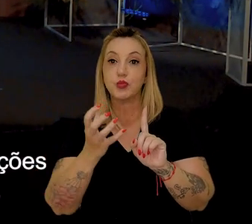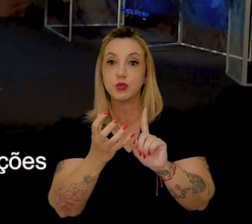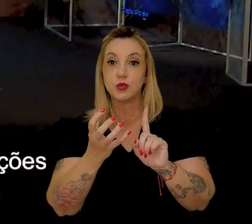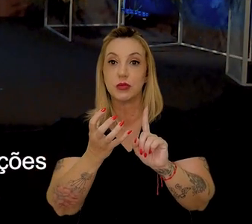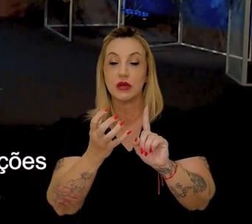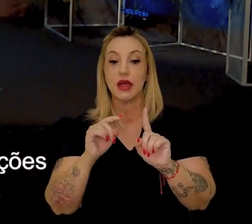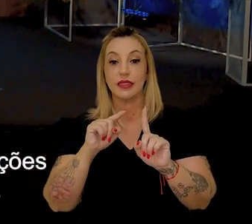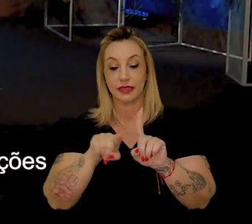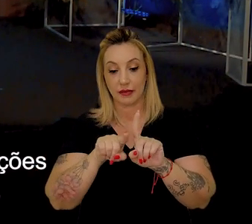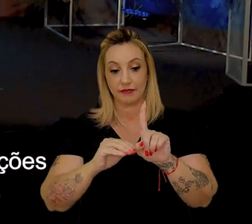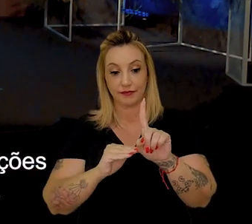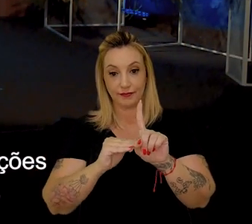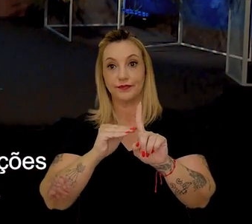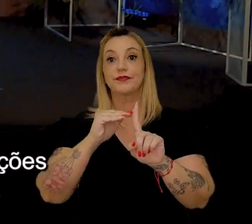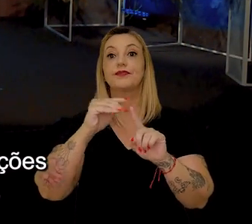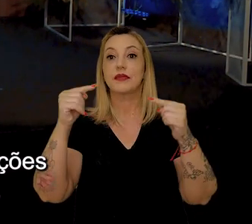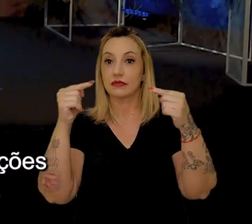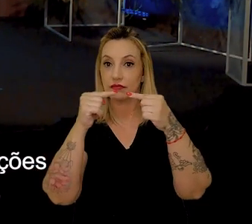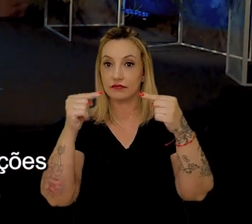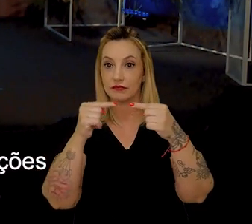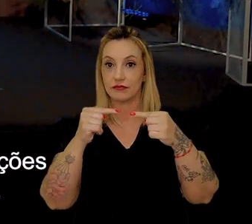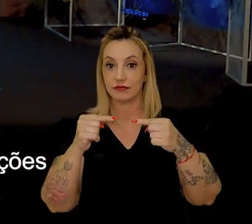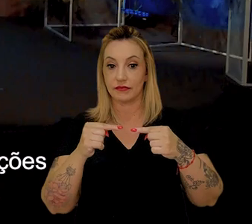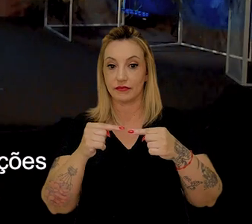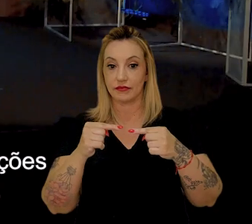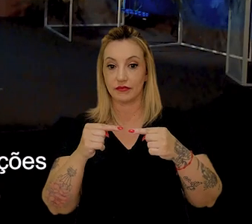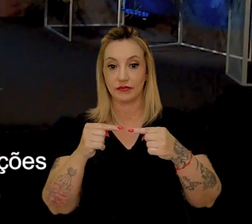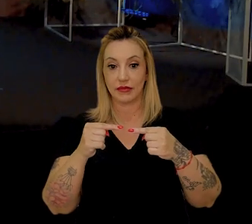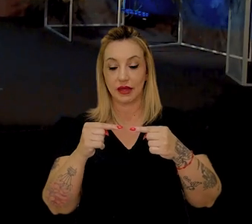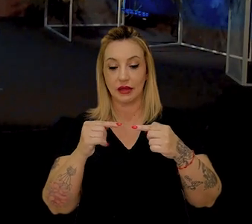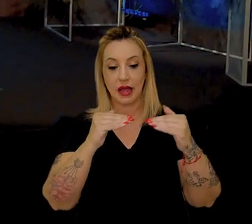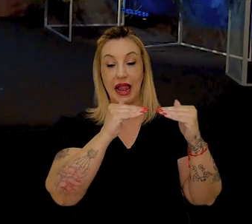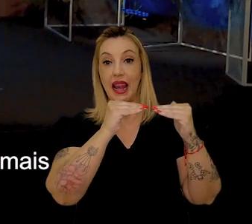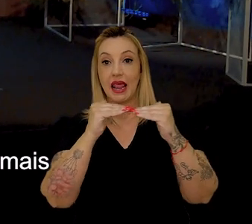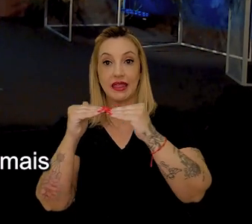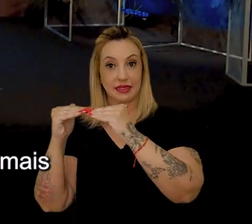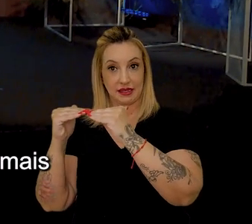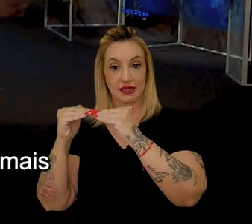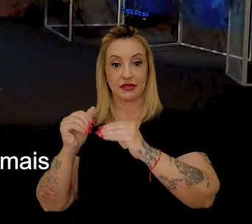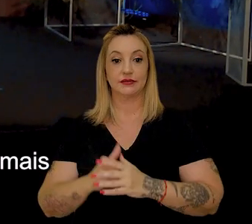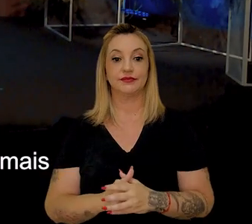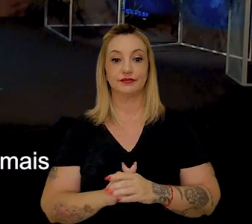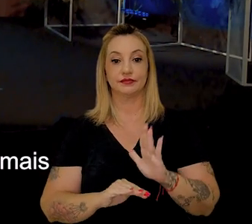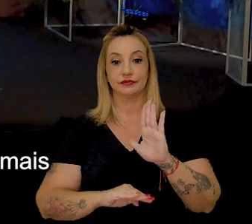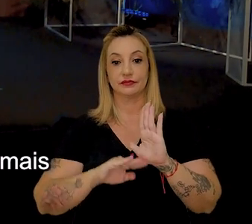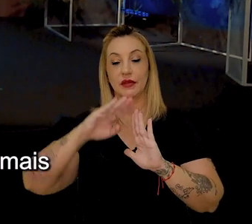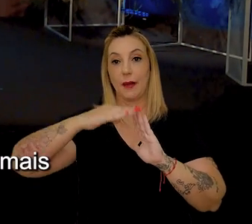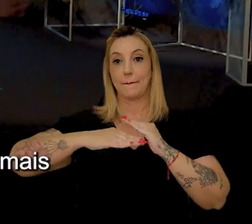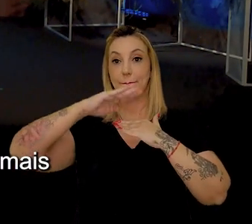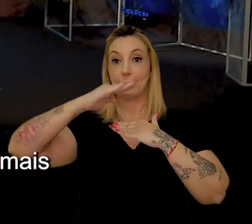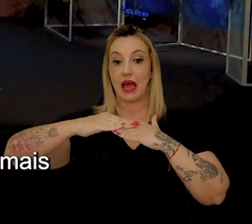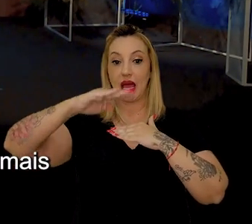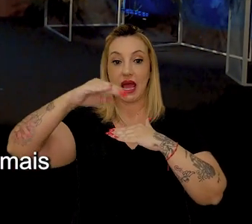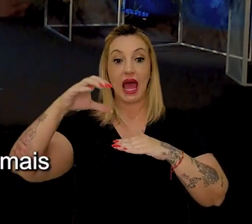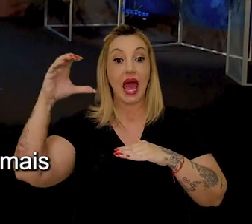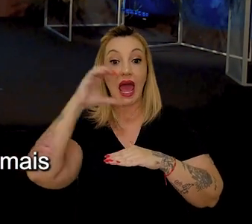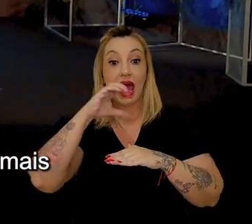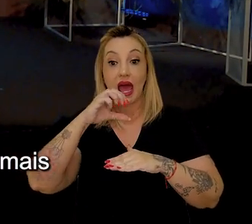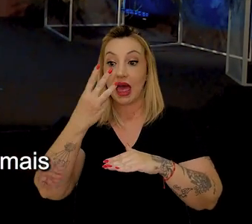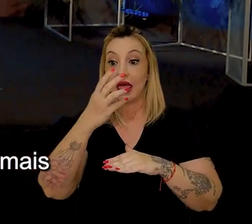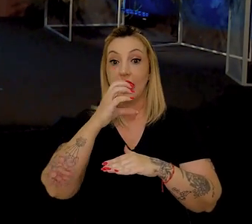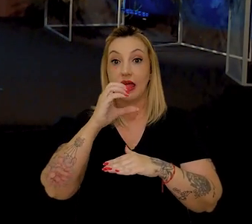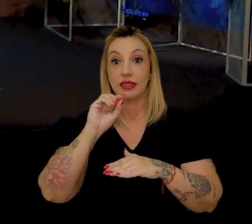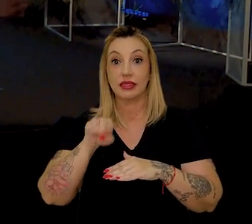aumento da temperatura São relações quase que praticamente lineares a ação do nível do mar uma das mais rápidas nos últimos